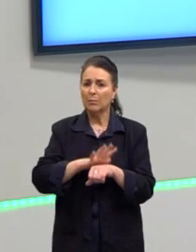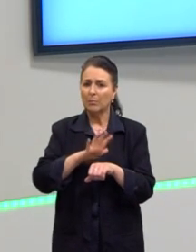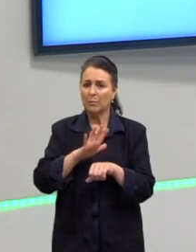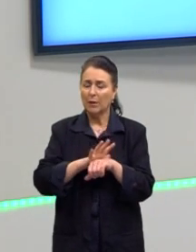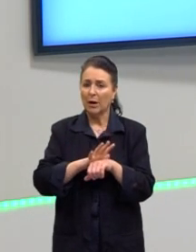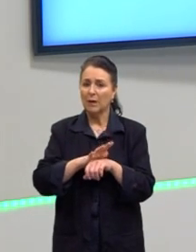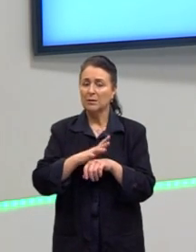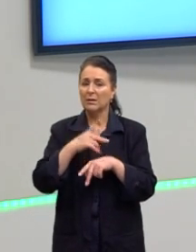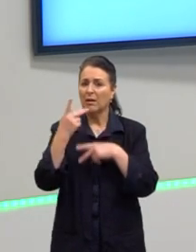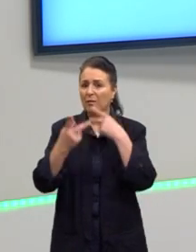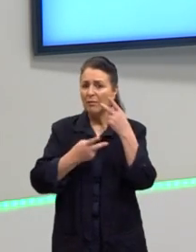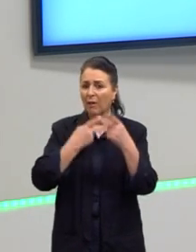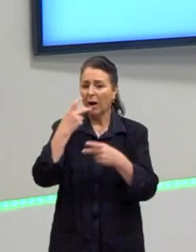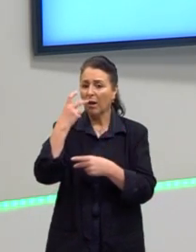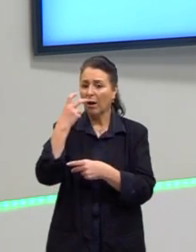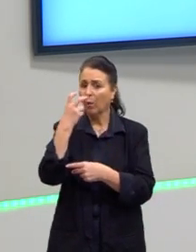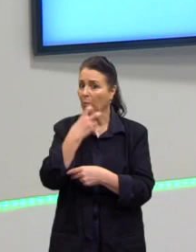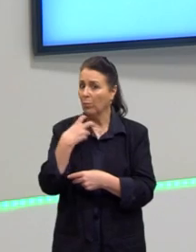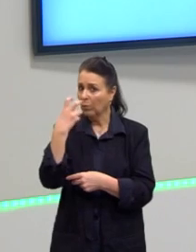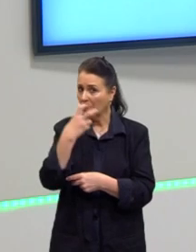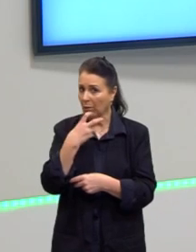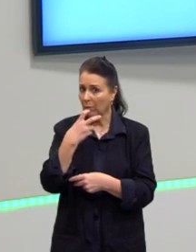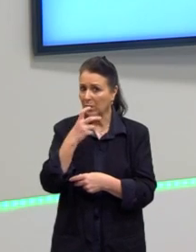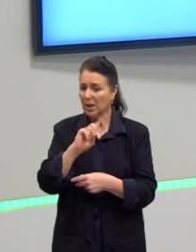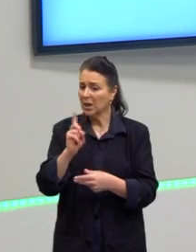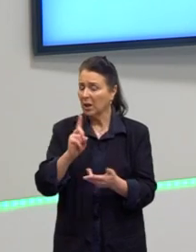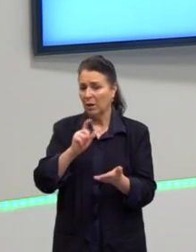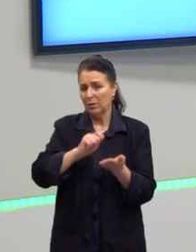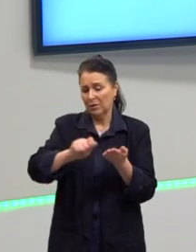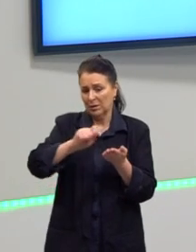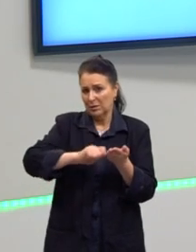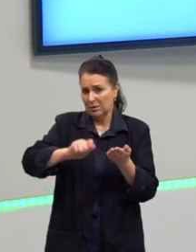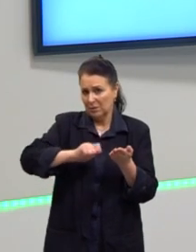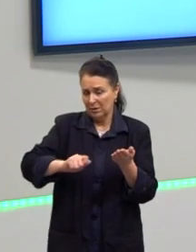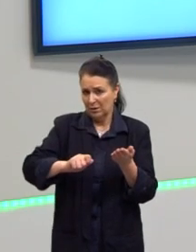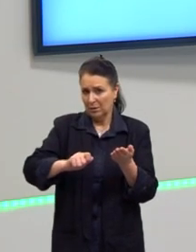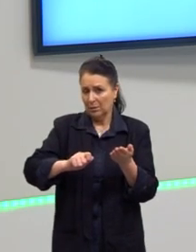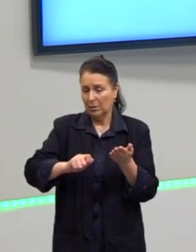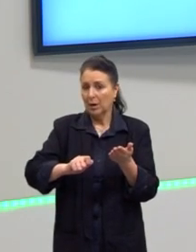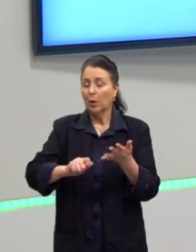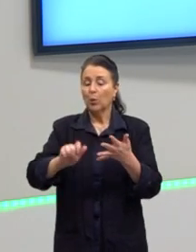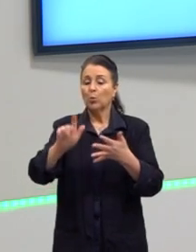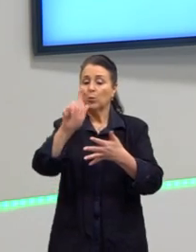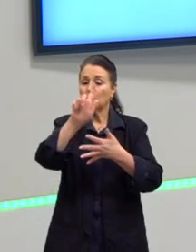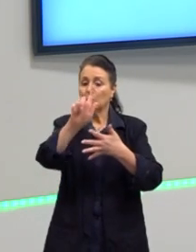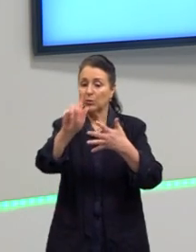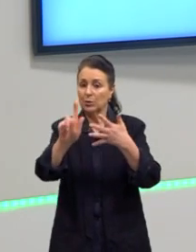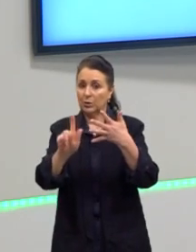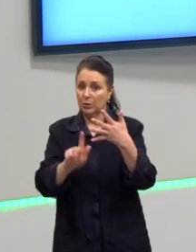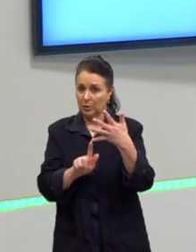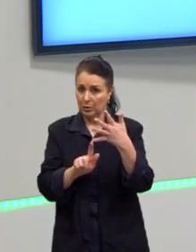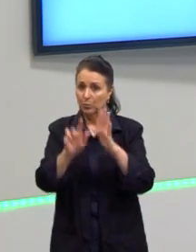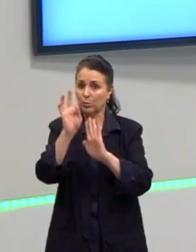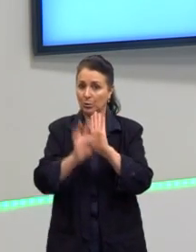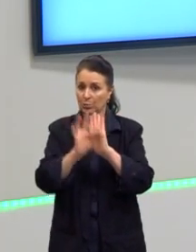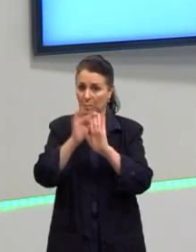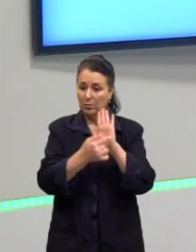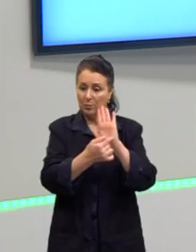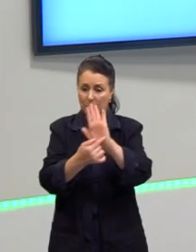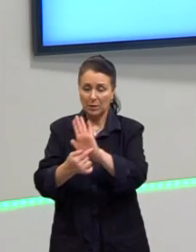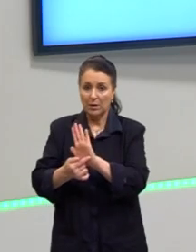da fala do que da escrita eles aparecem em gêneros textuais diferentes aparecem